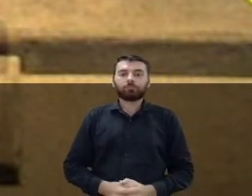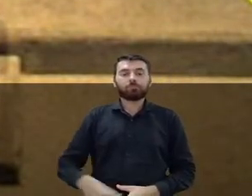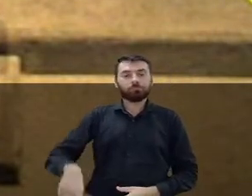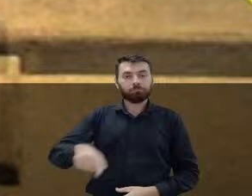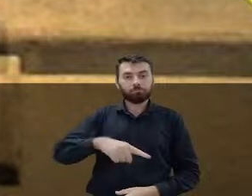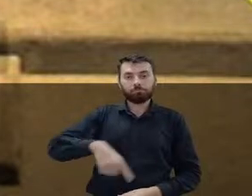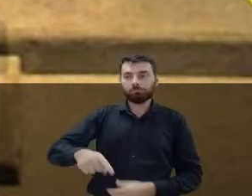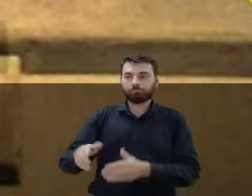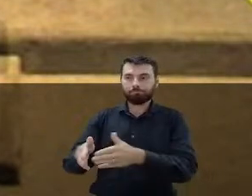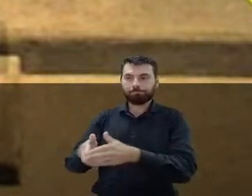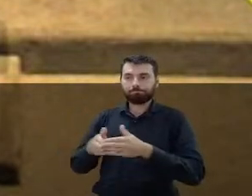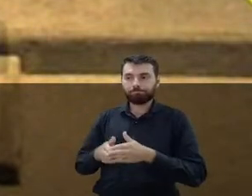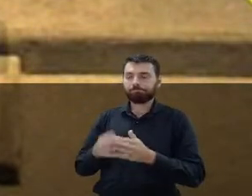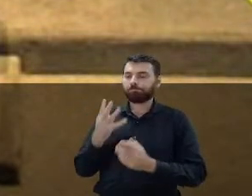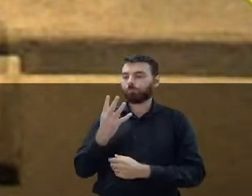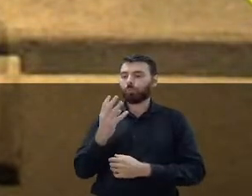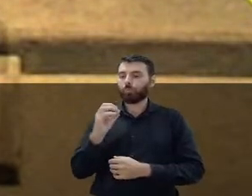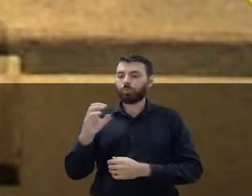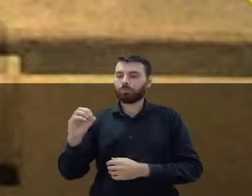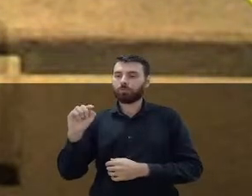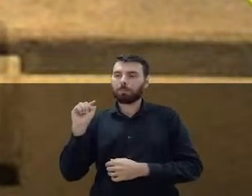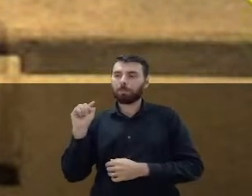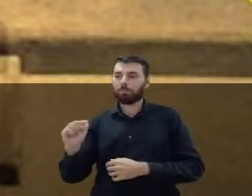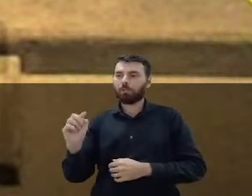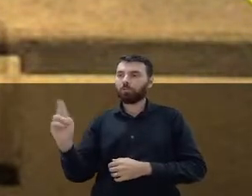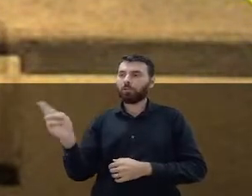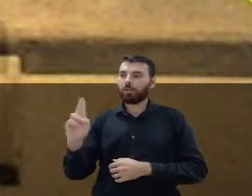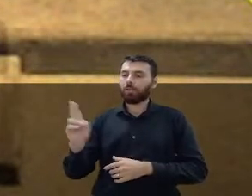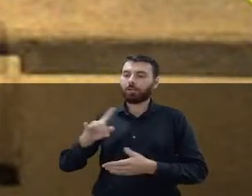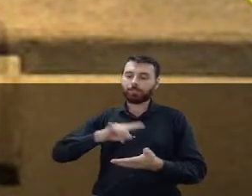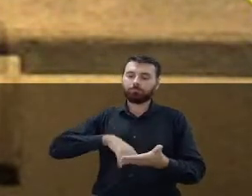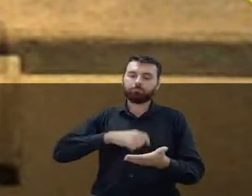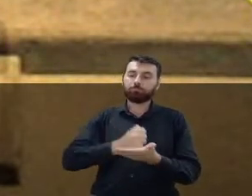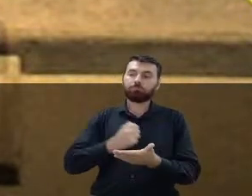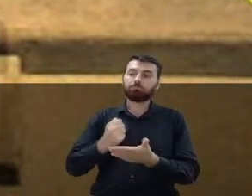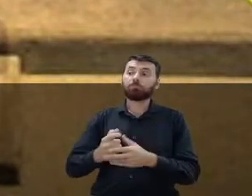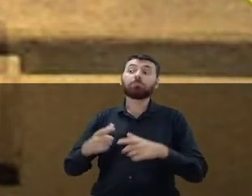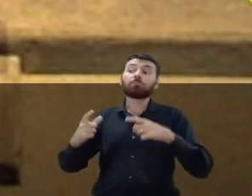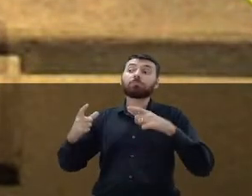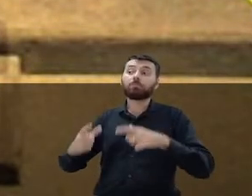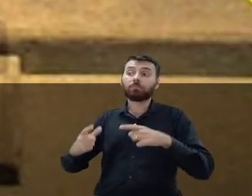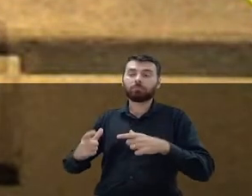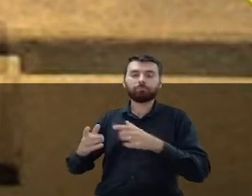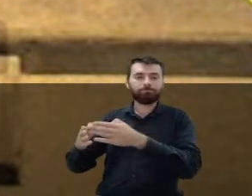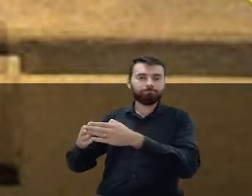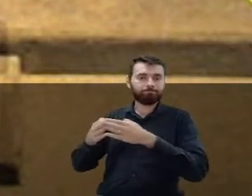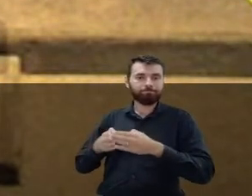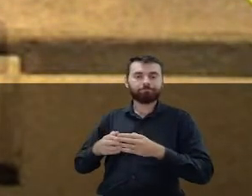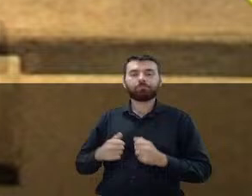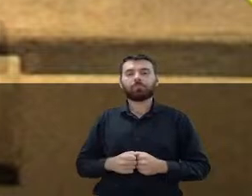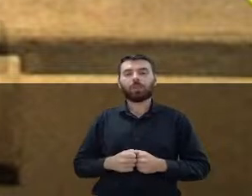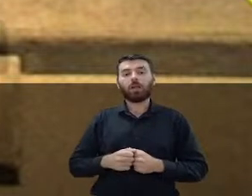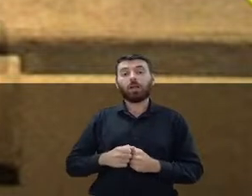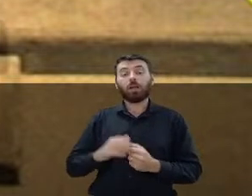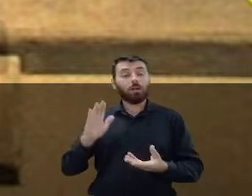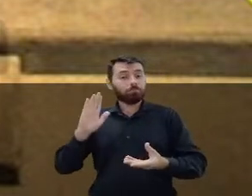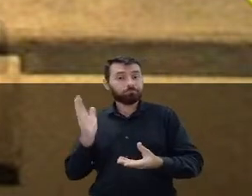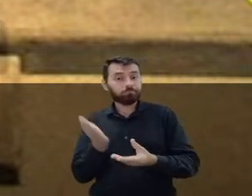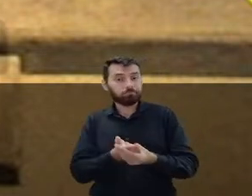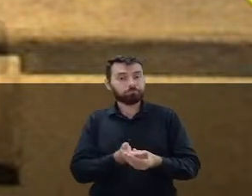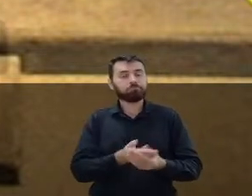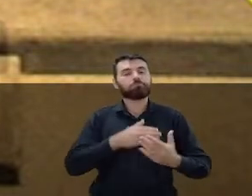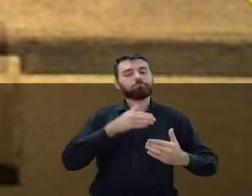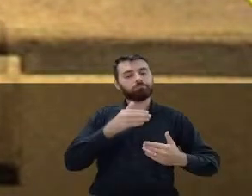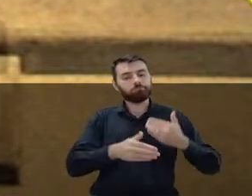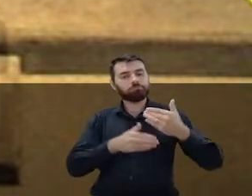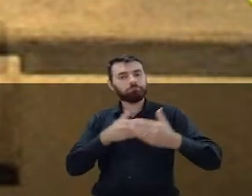R$400 mil. E, no decorrer da instrução, vários outros fatos têm surgido.